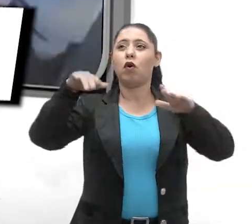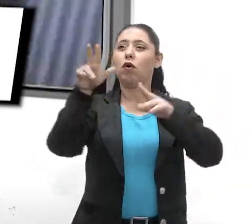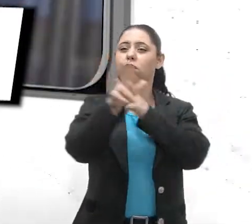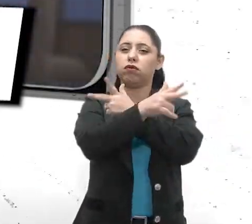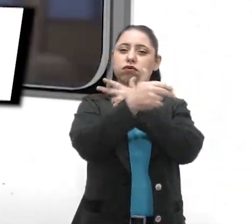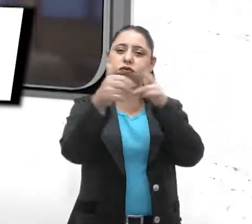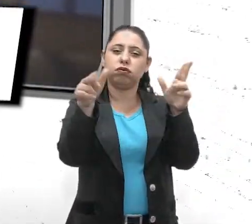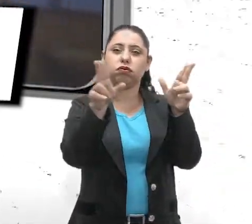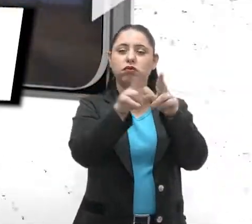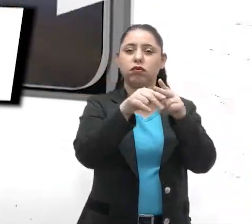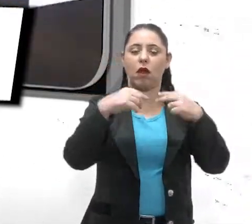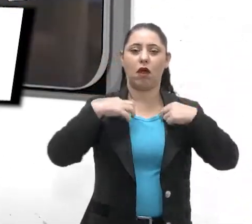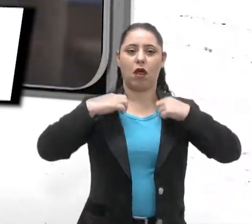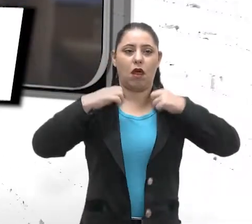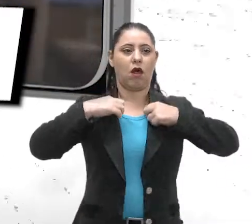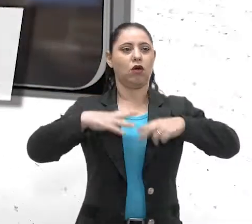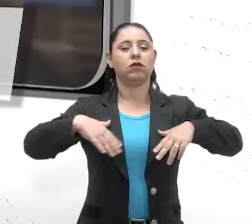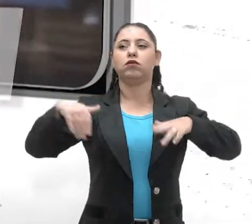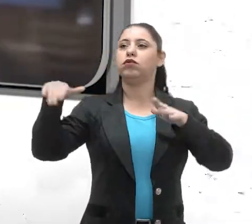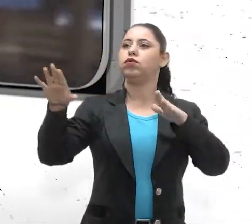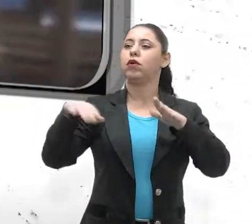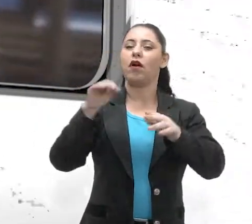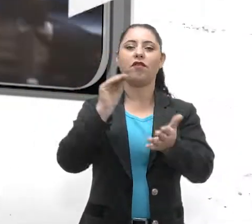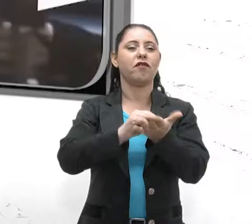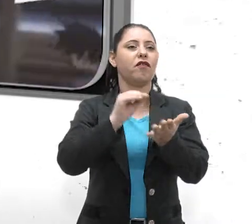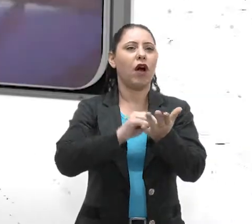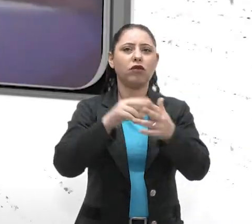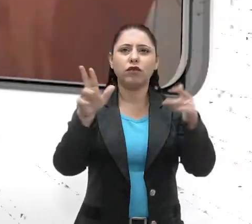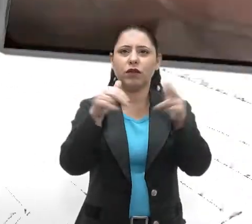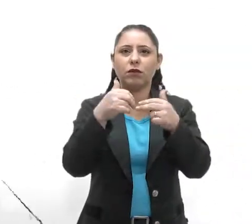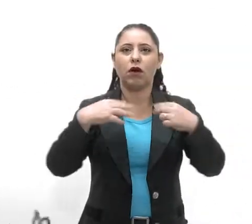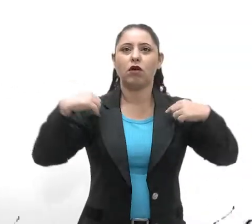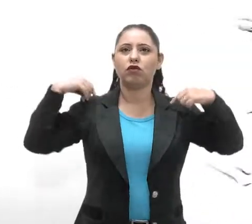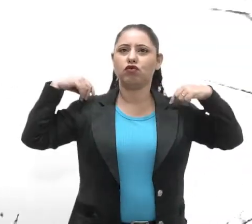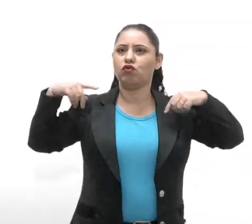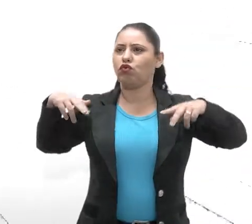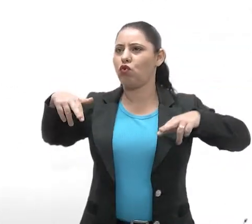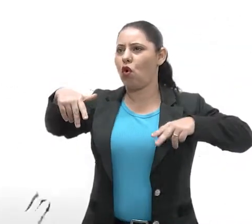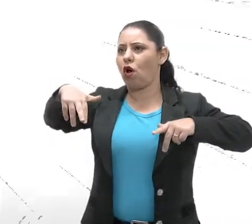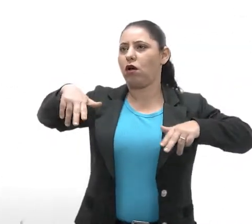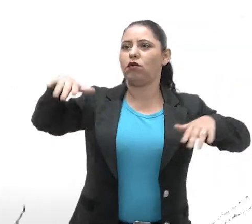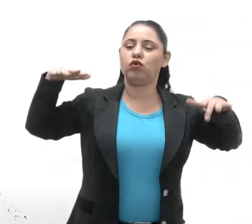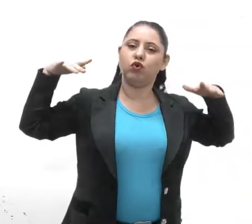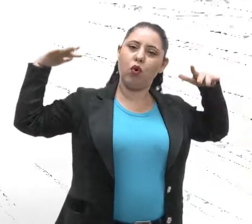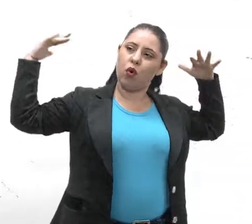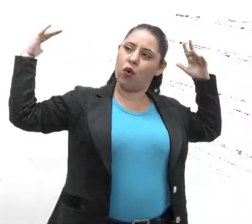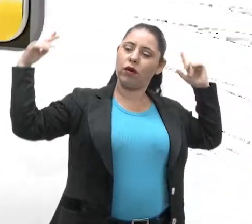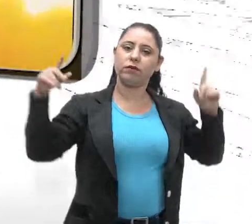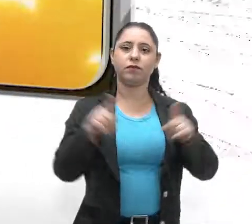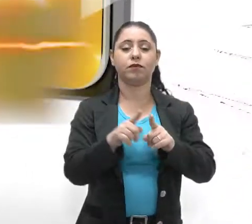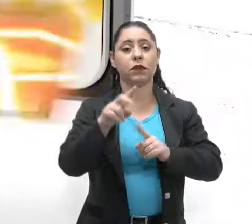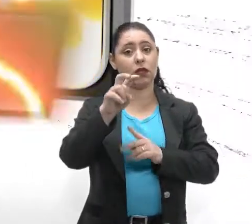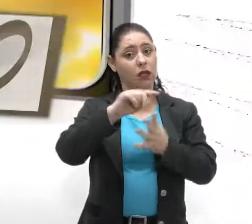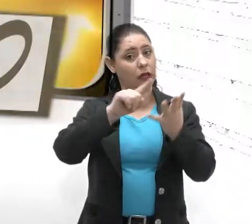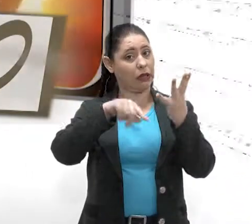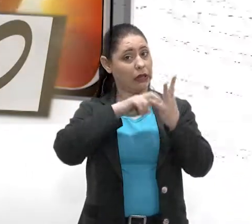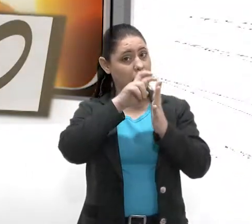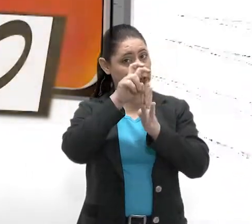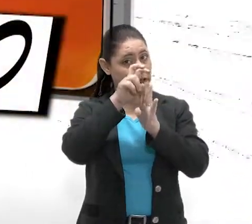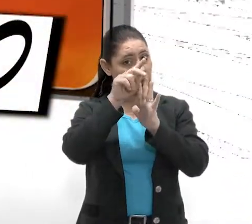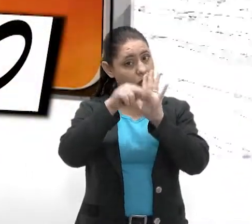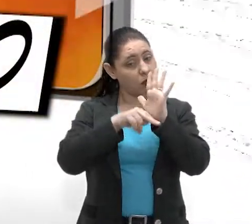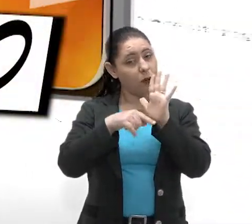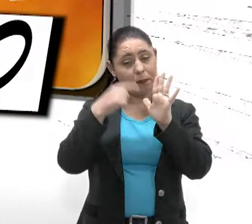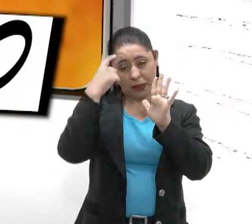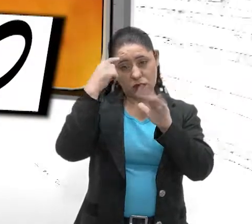que parecem flutuar mesmo com a ausência dos ventos. E quinto, e talvez